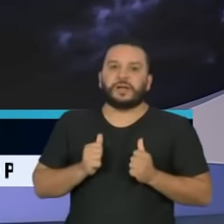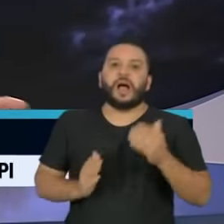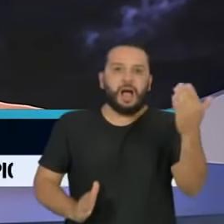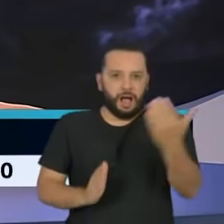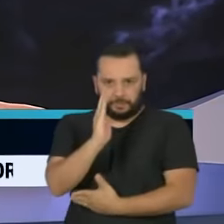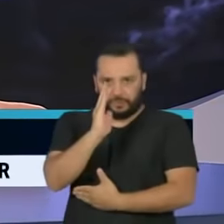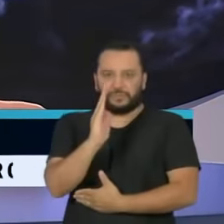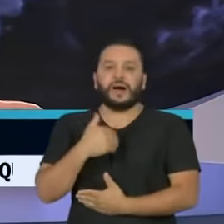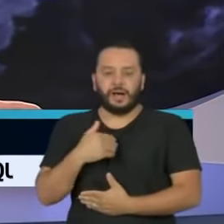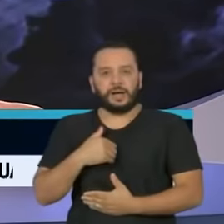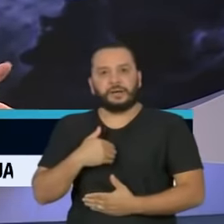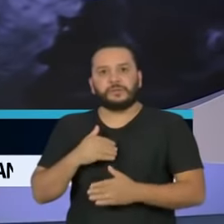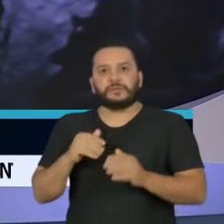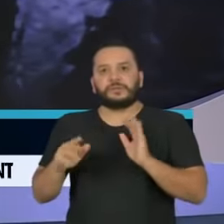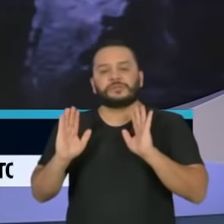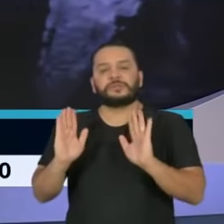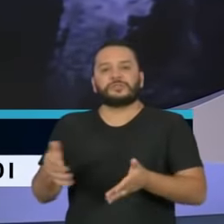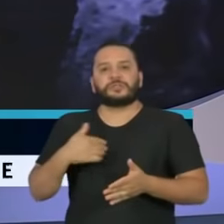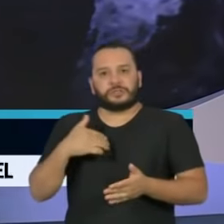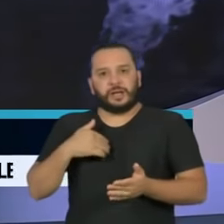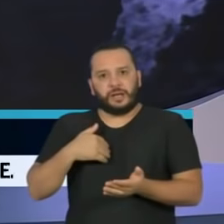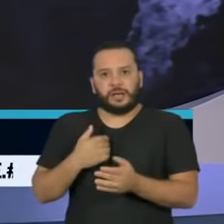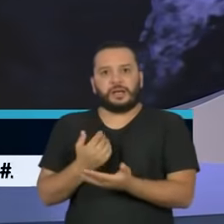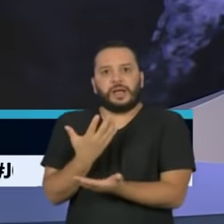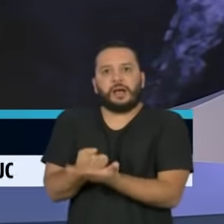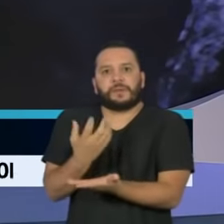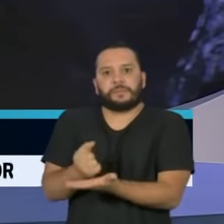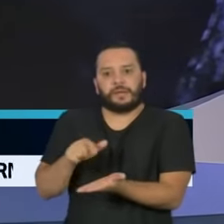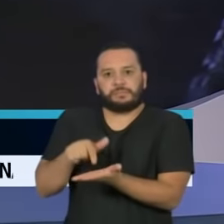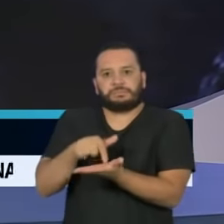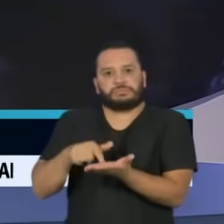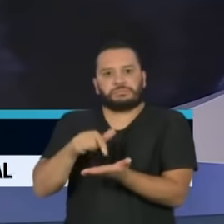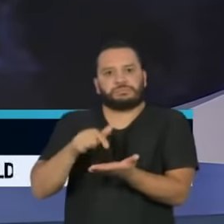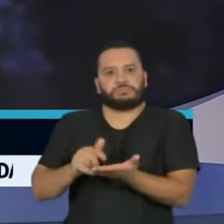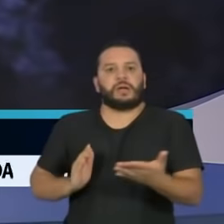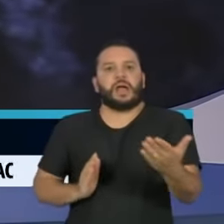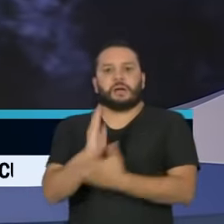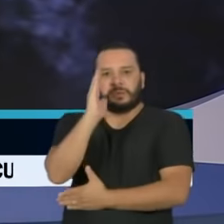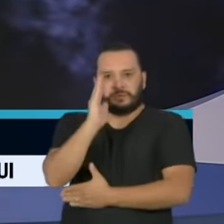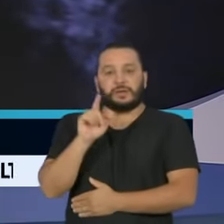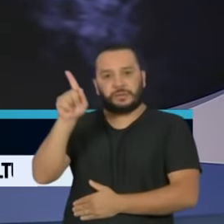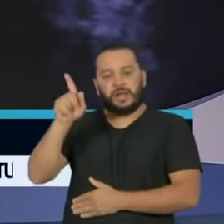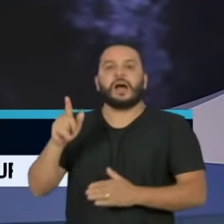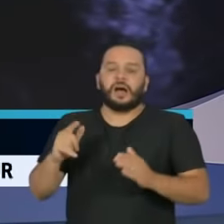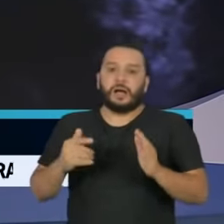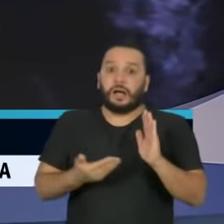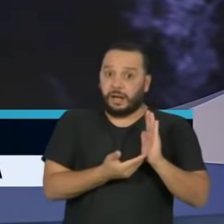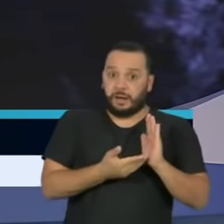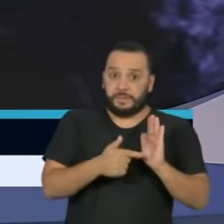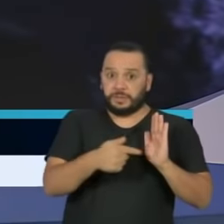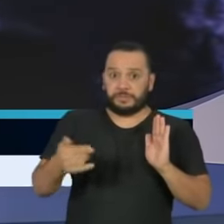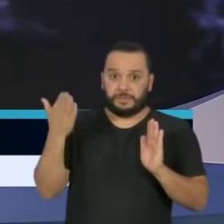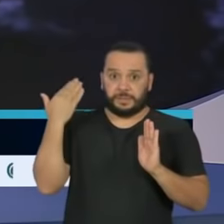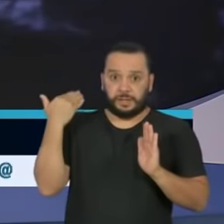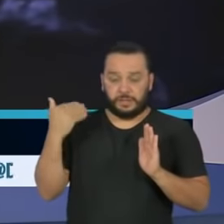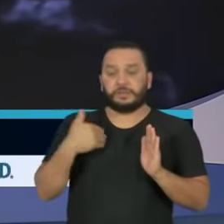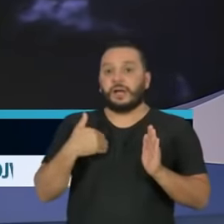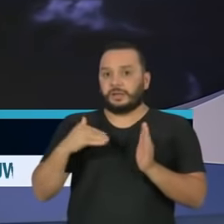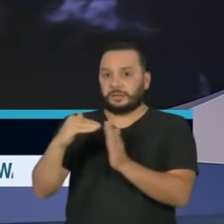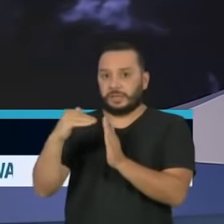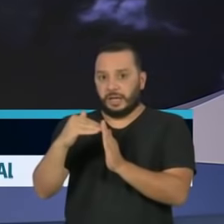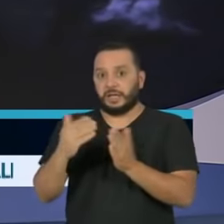aprovada de forma remota para evitar a concentração de parlamentares no plenário. O projeto foi aprovado na Câmara na semana passada e chegou ao Senado